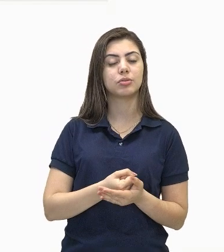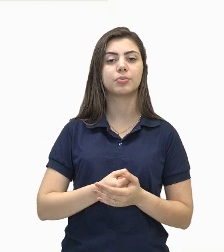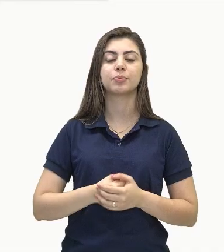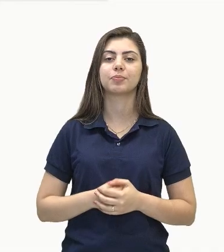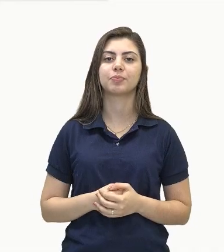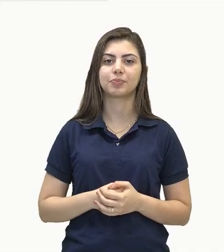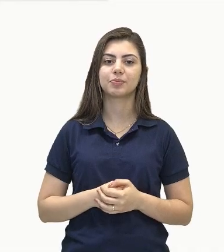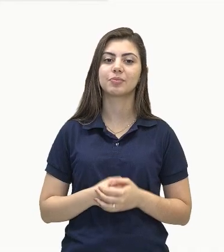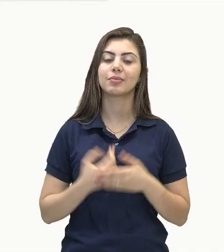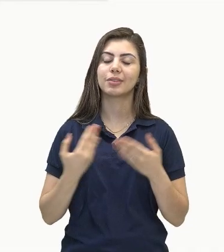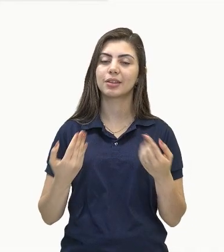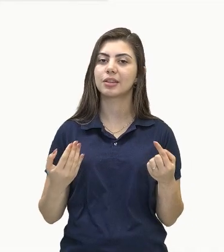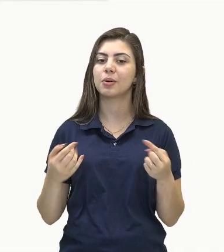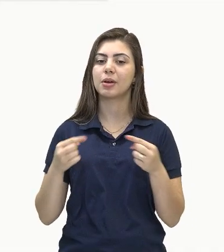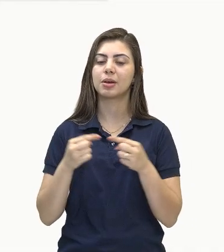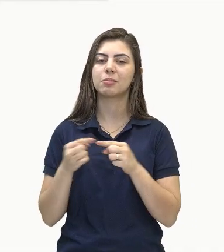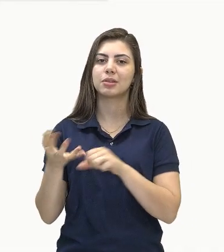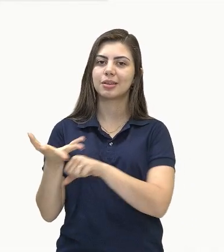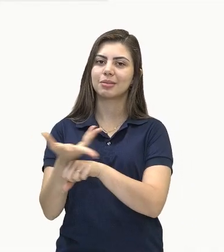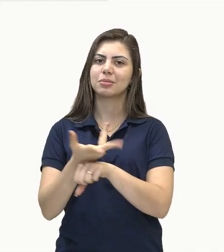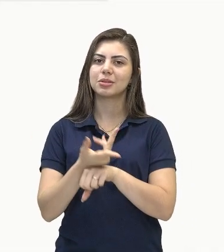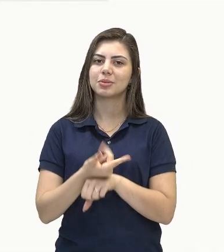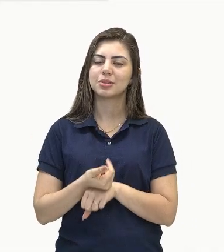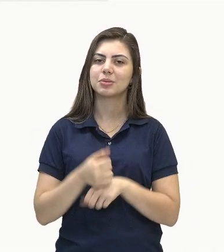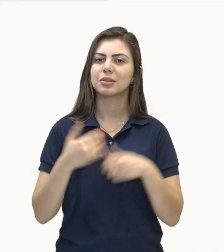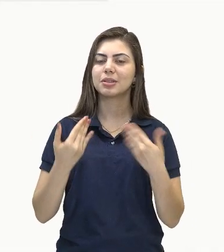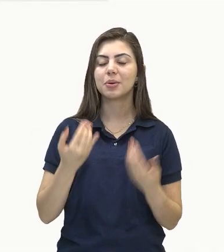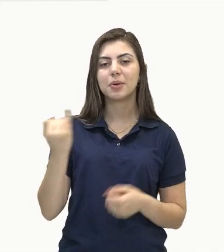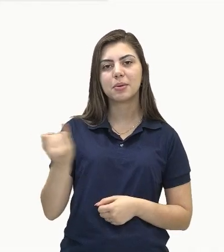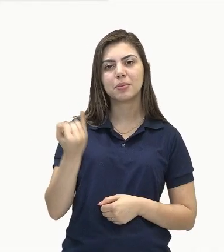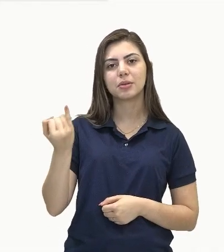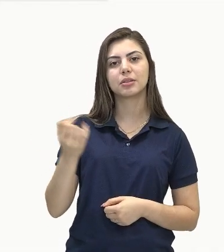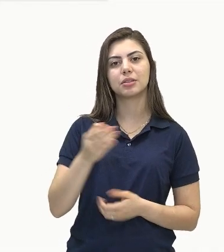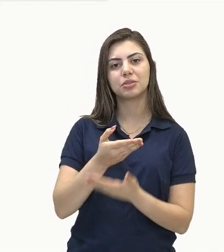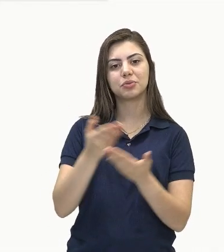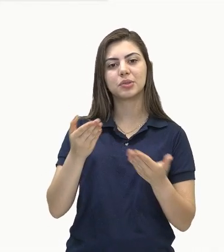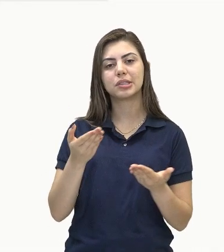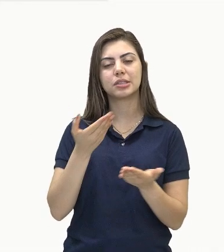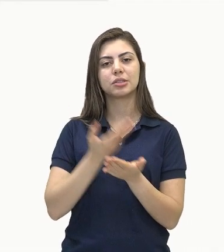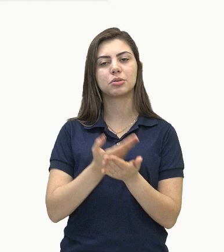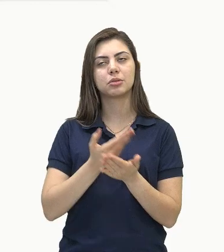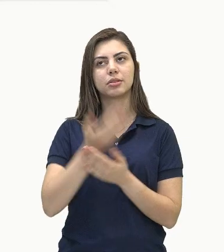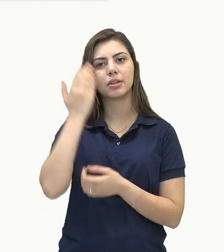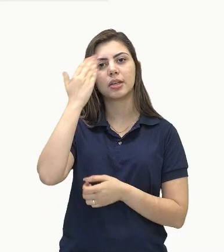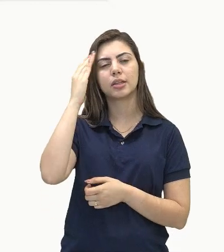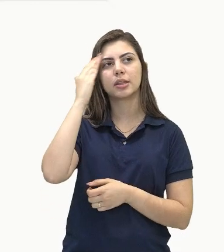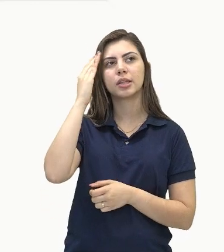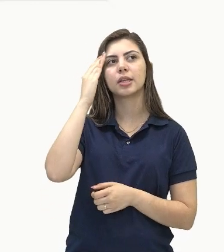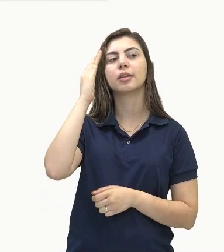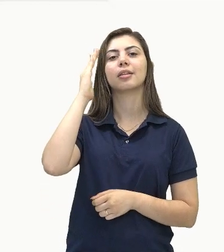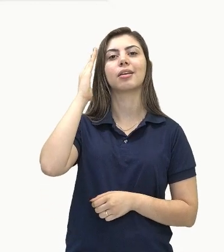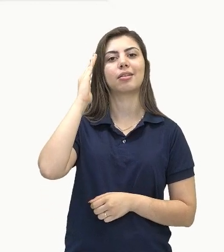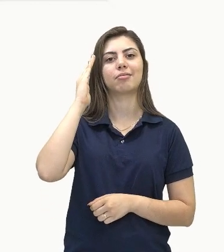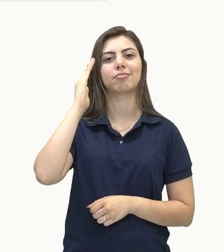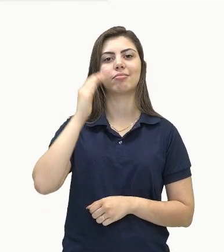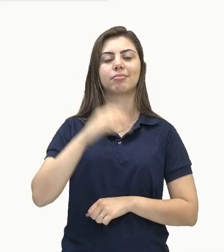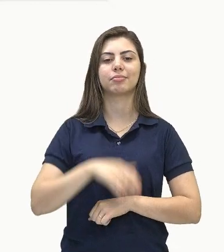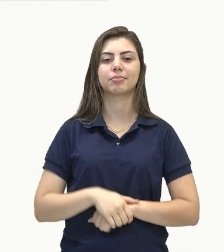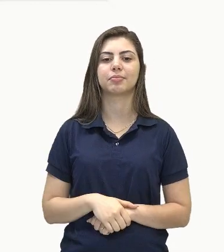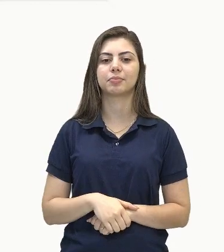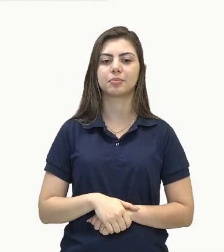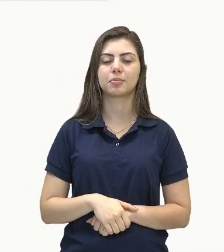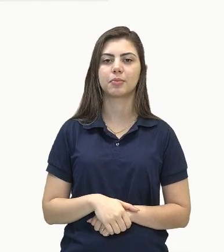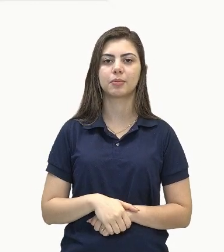Isso aqui é fundamental você entender o que significa, em que consiste a persuasão. O que